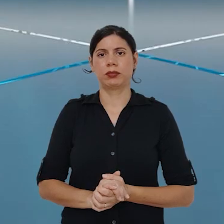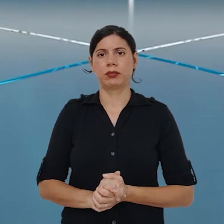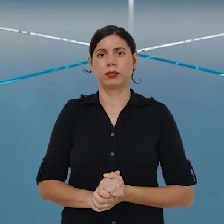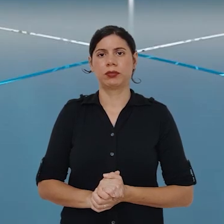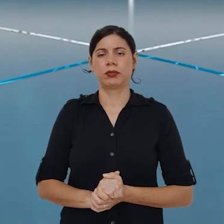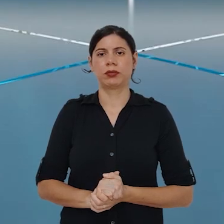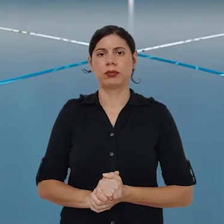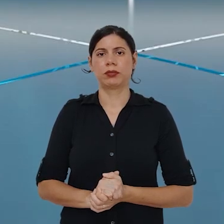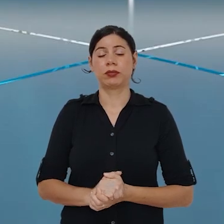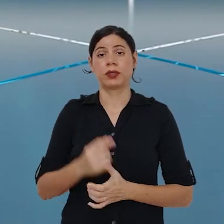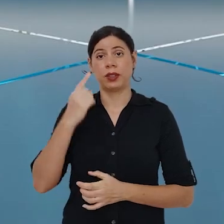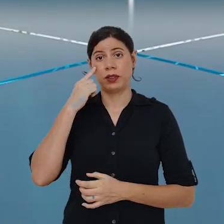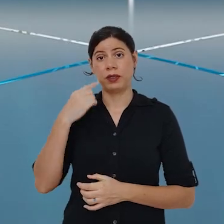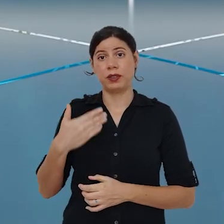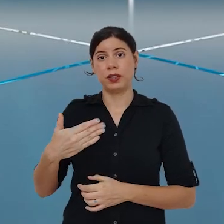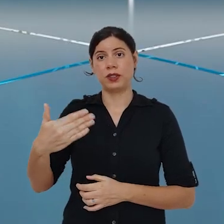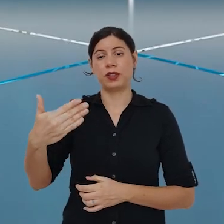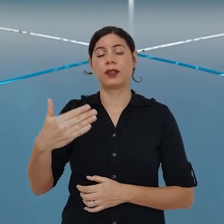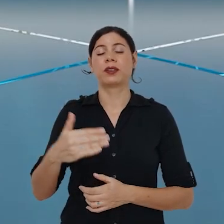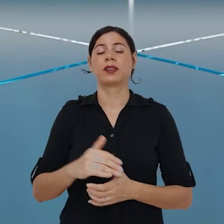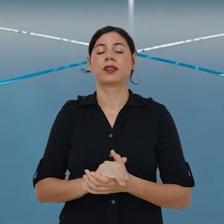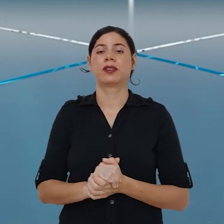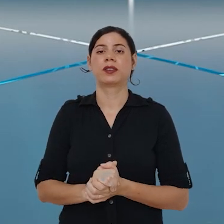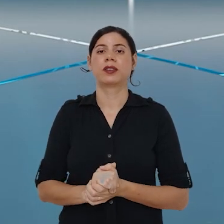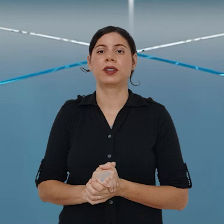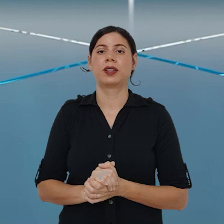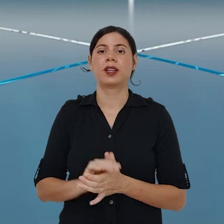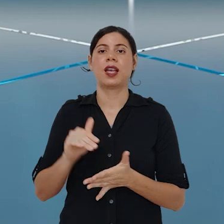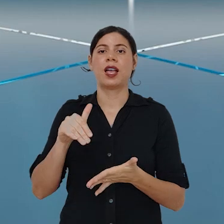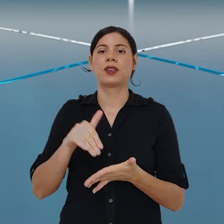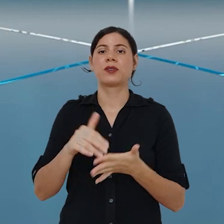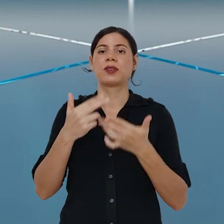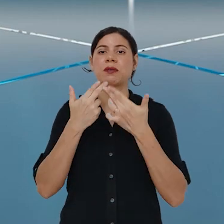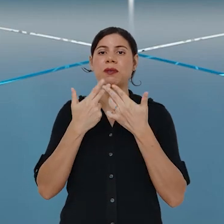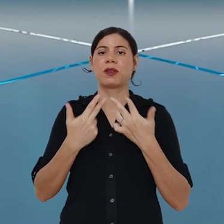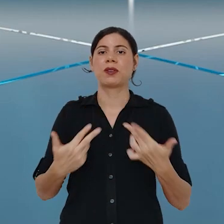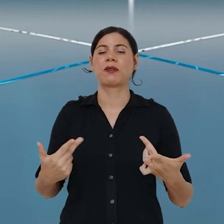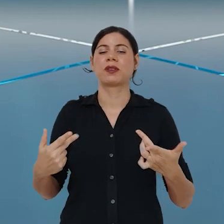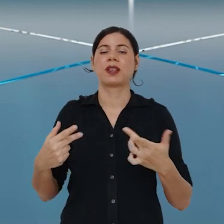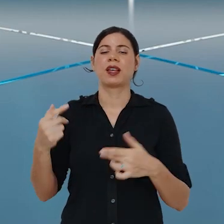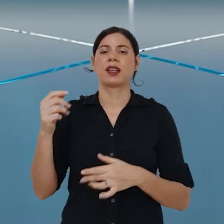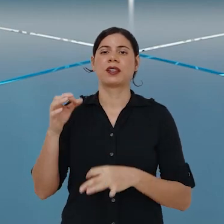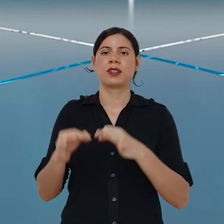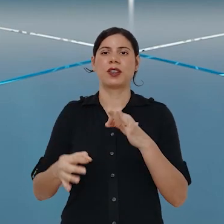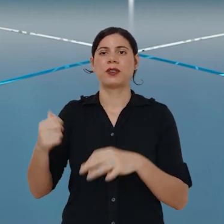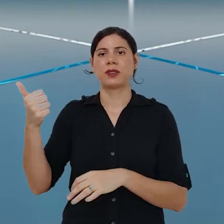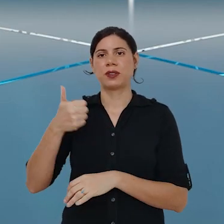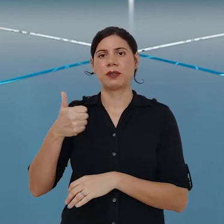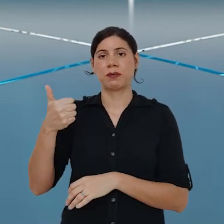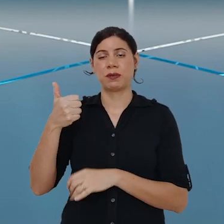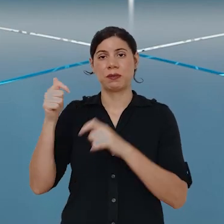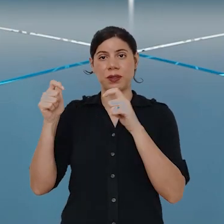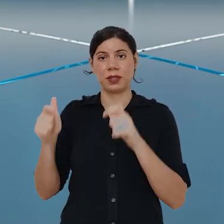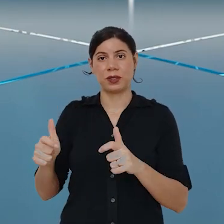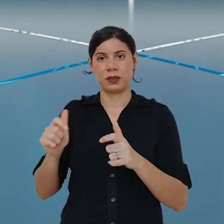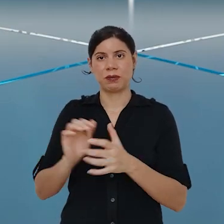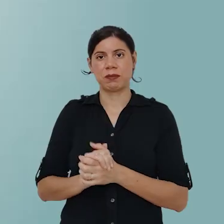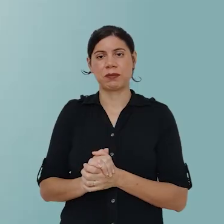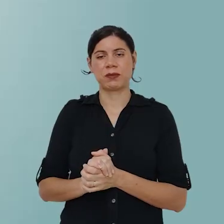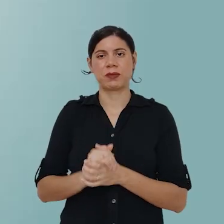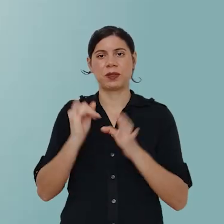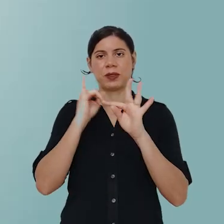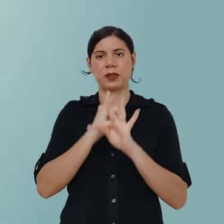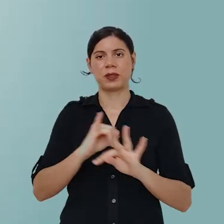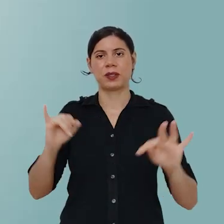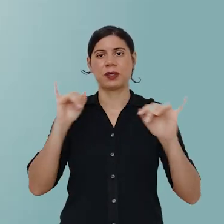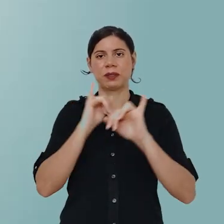Confira agora com William Nascimento as últimas novidades da Justiça Federal da Primeira Região. É no IT Notícias.